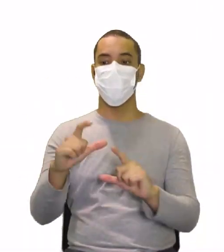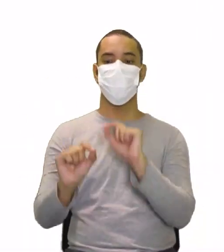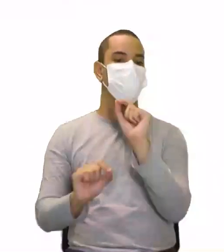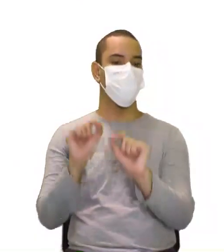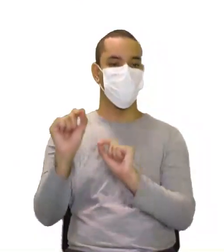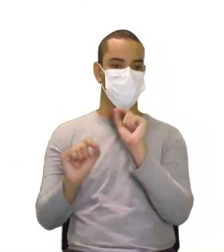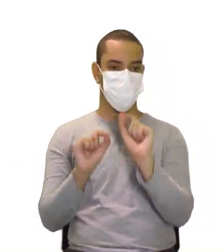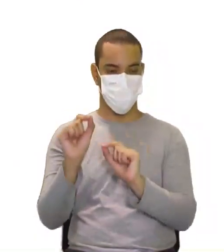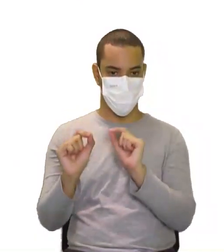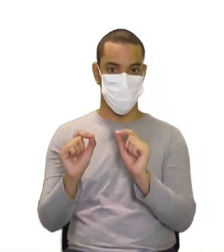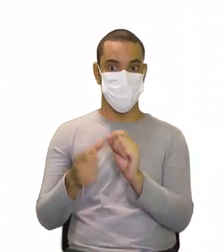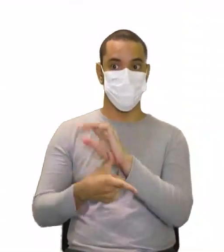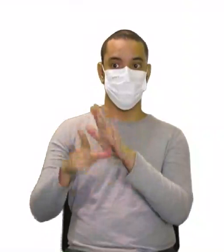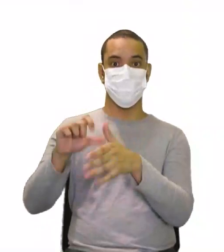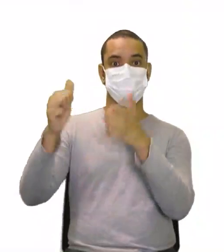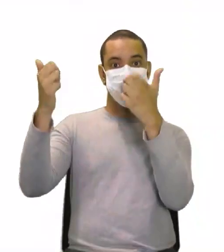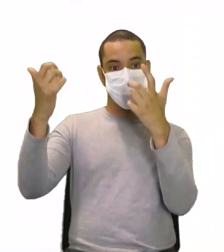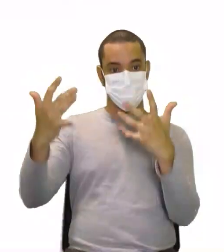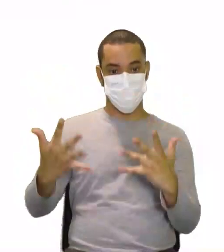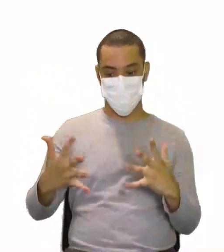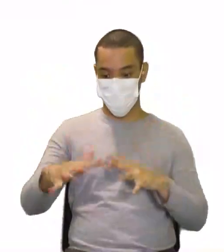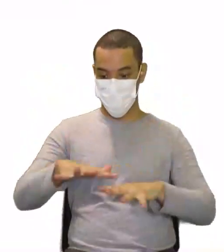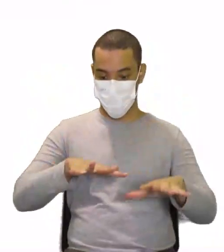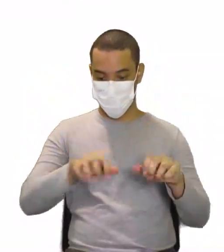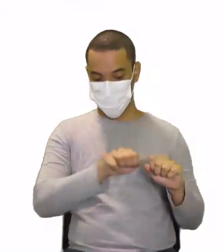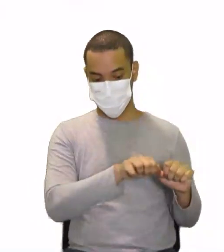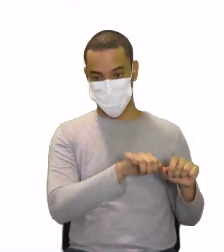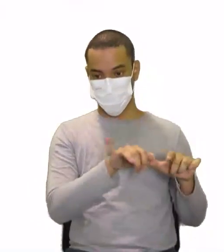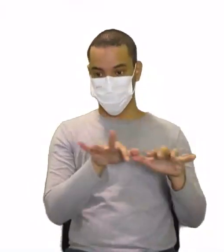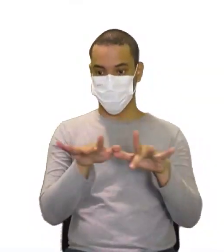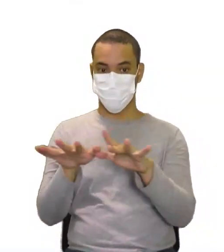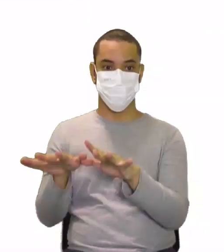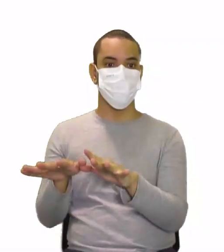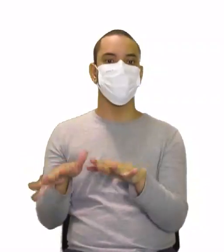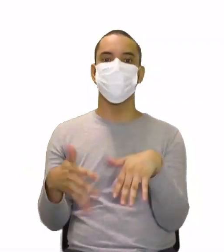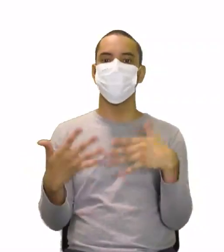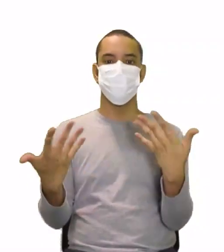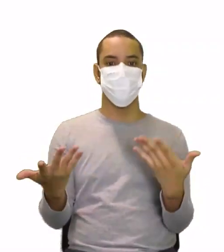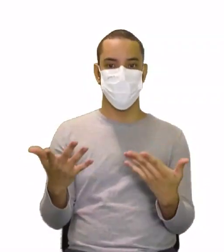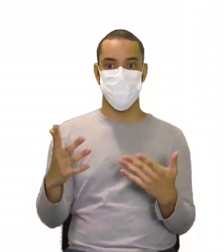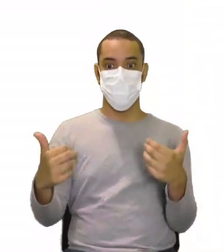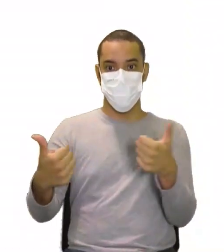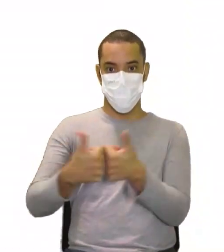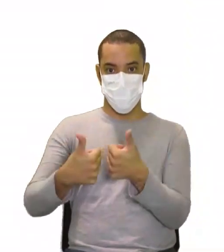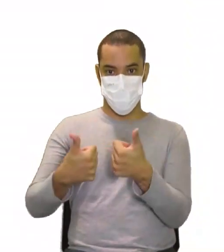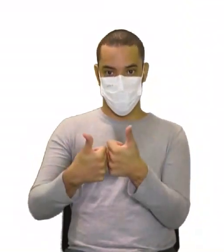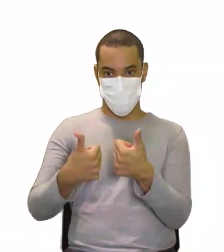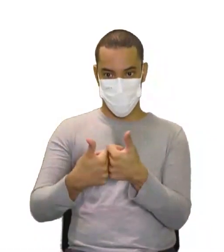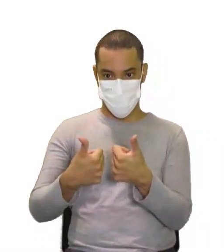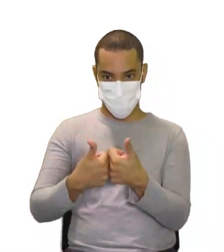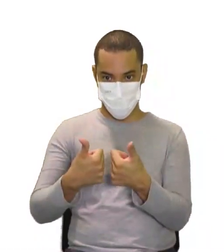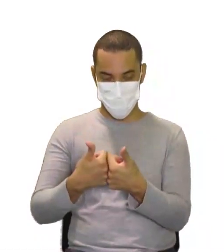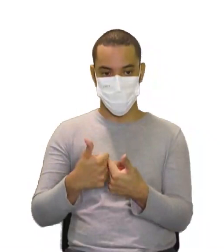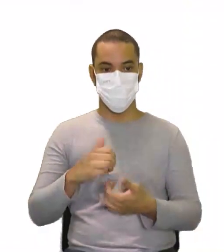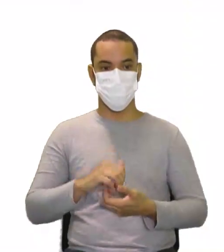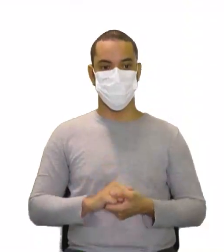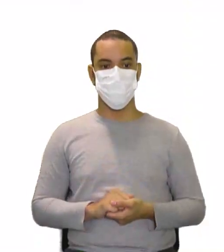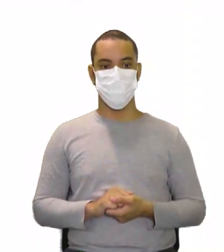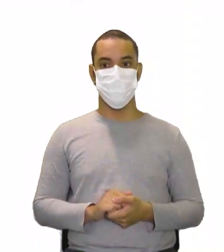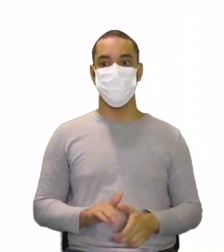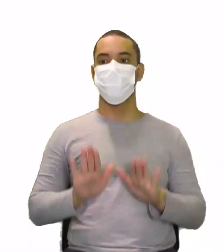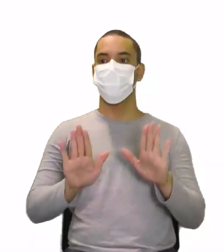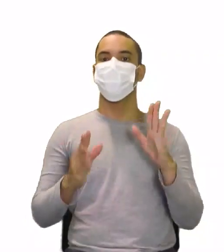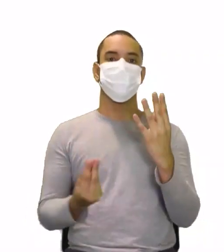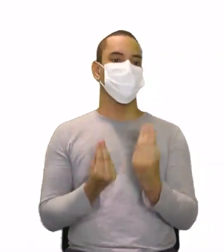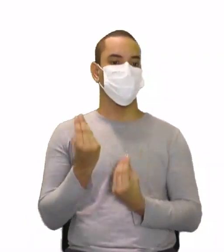só, falou que está se movendo na direção horizontal, próximo à superfície da Terra, né? Então, como